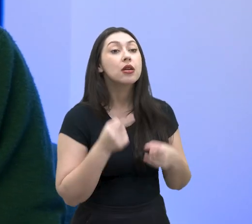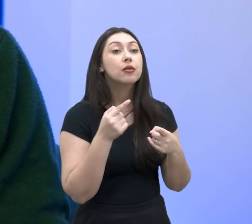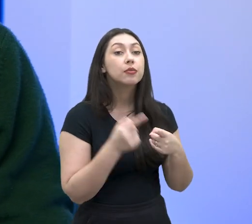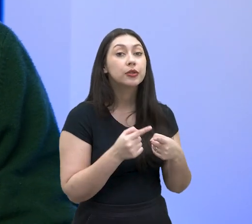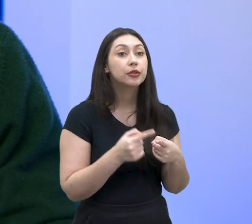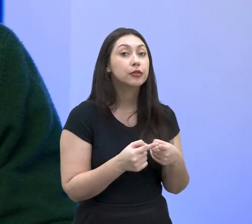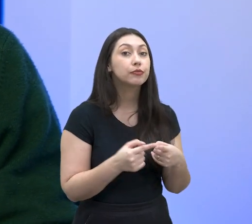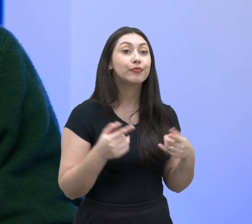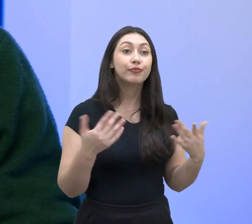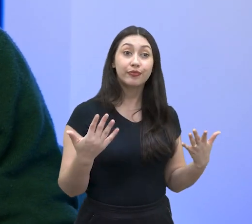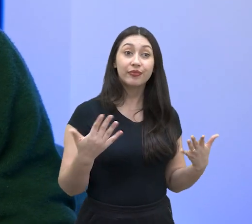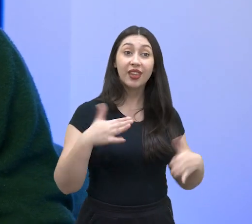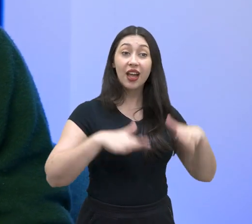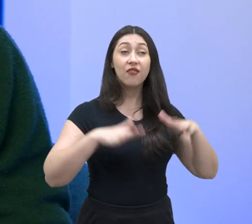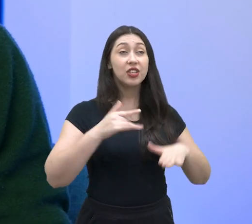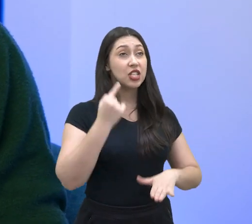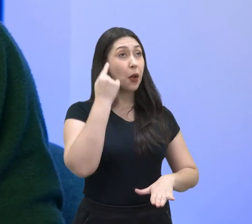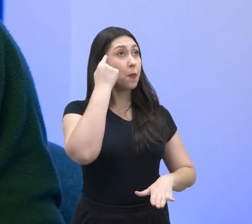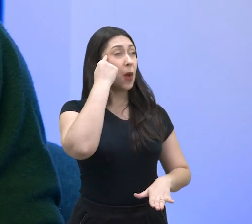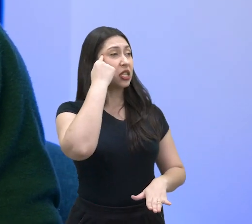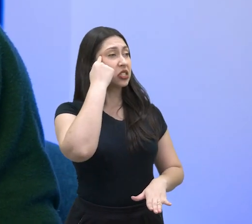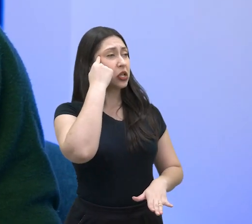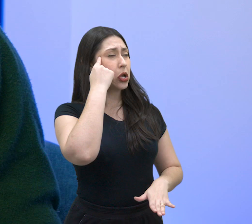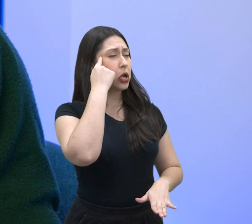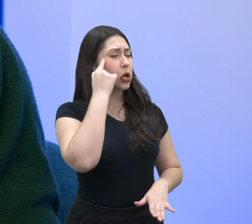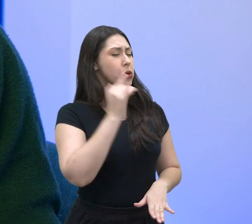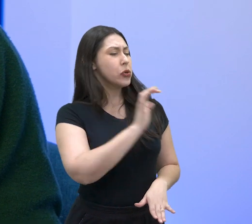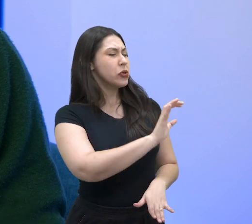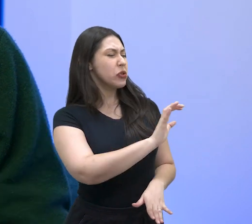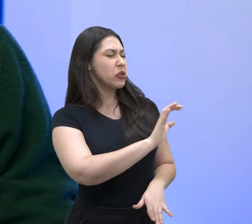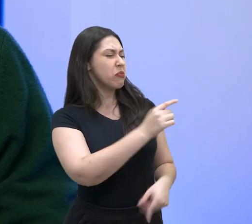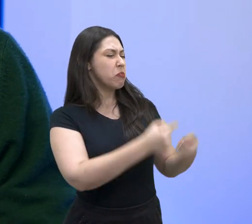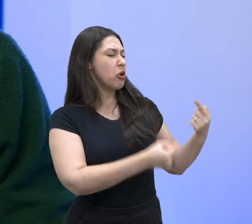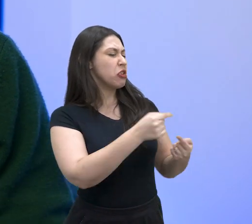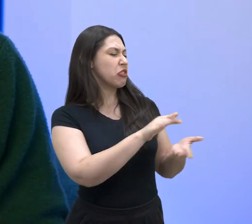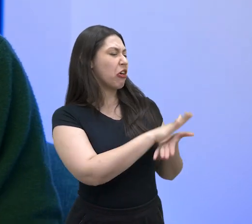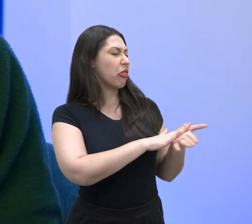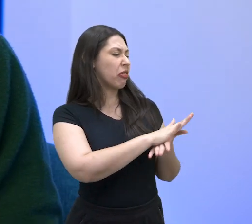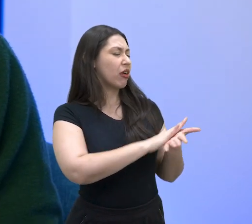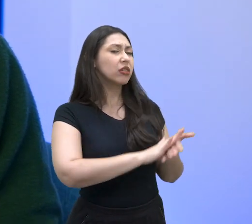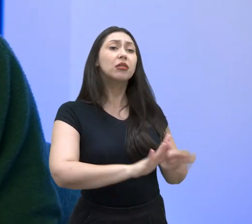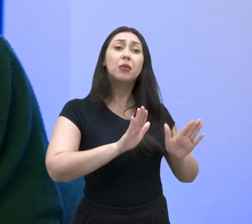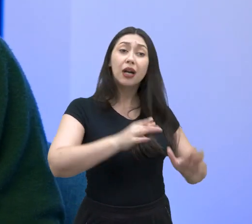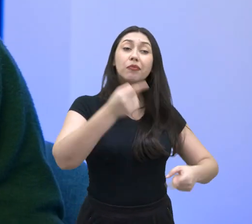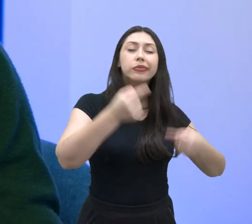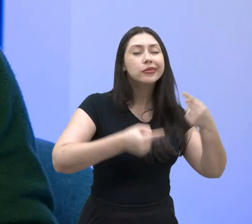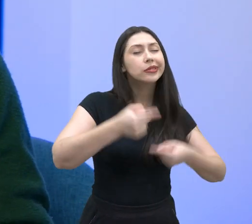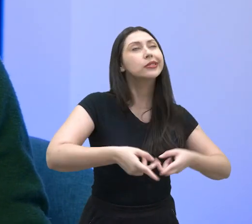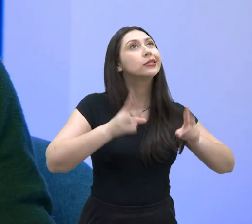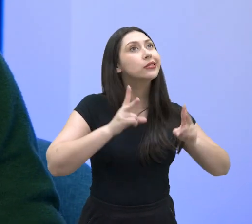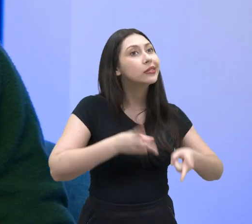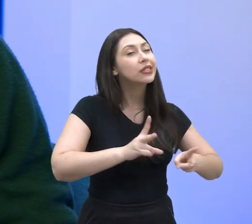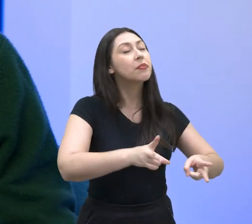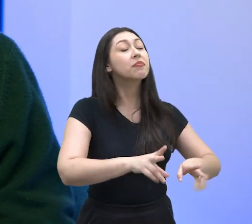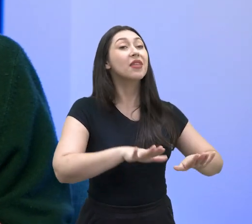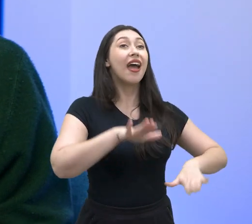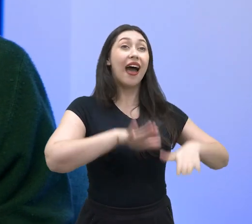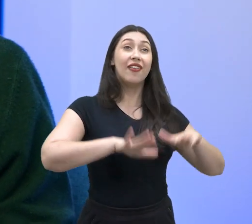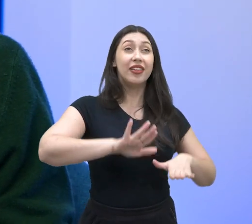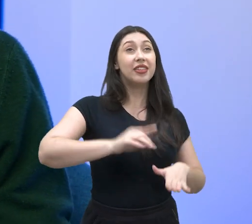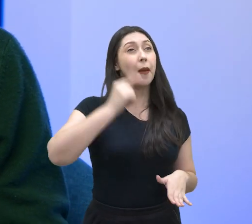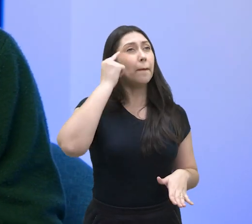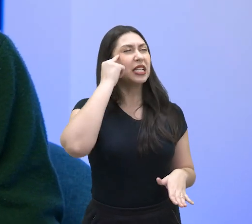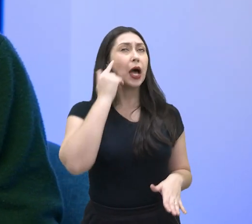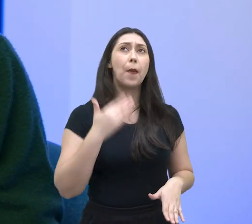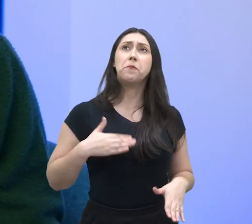todo. Talvez se a gente quisesse pensar, mas em casa eu não sou político. Não, em casa a gente também é, porque a gente está com os nossos pais, com os nossos